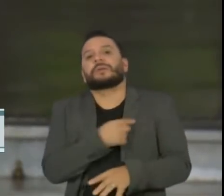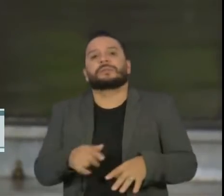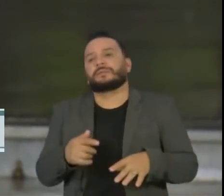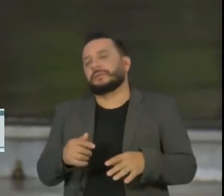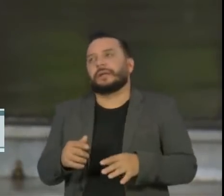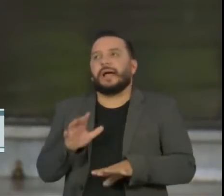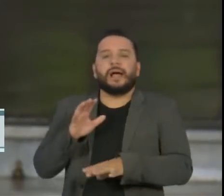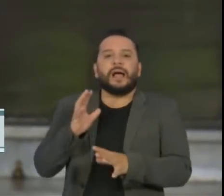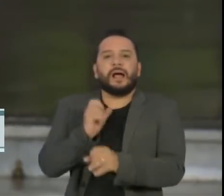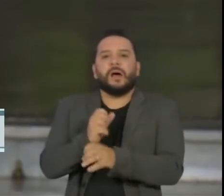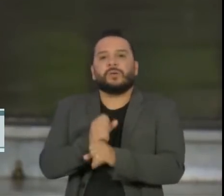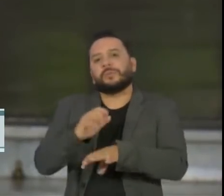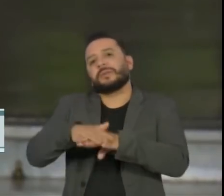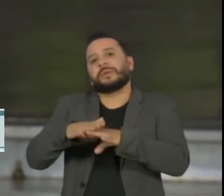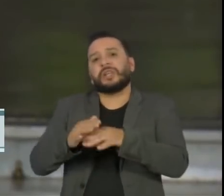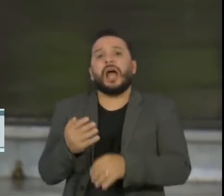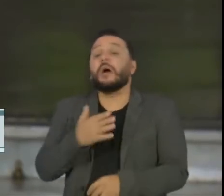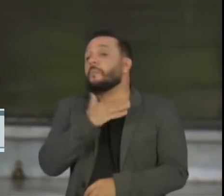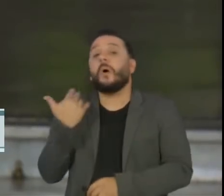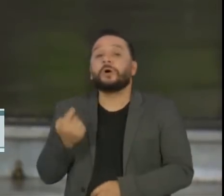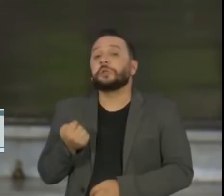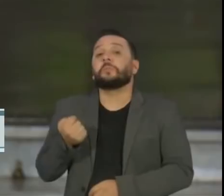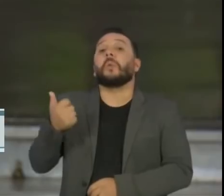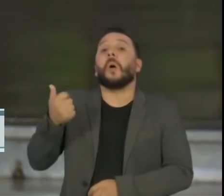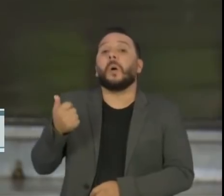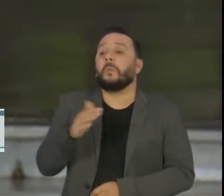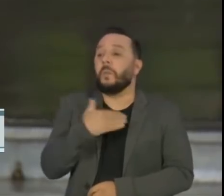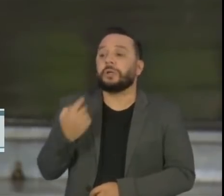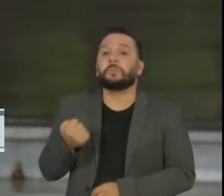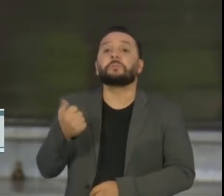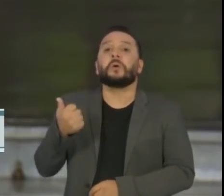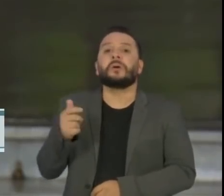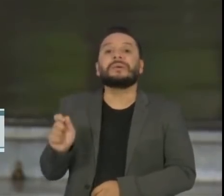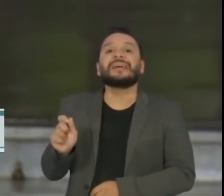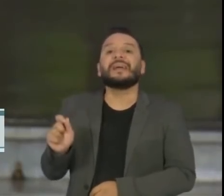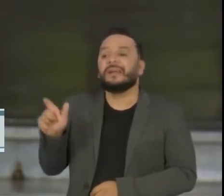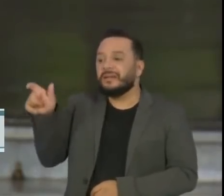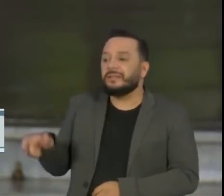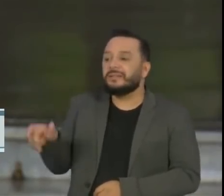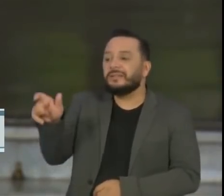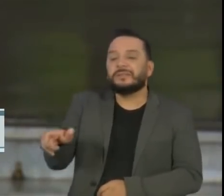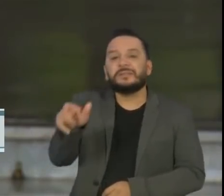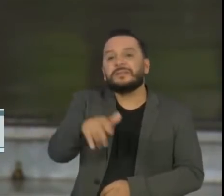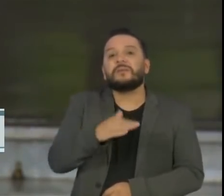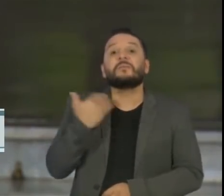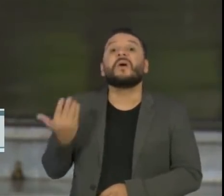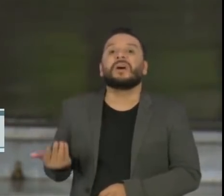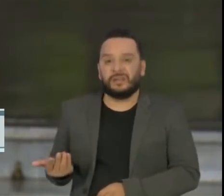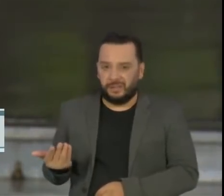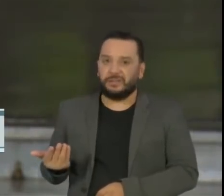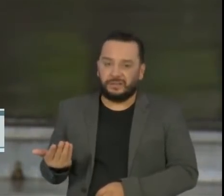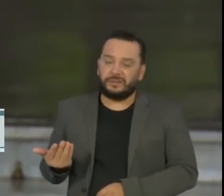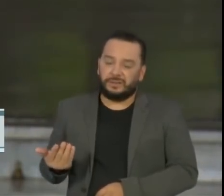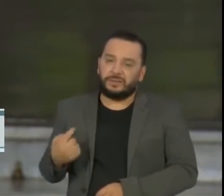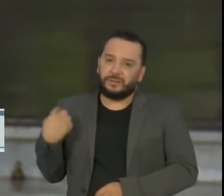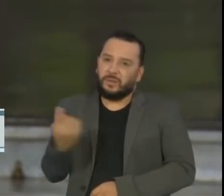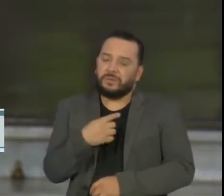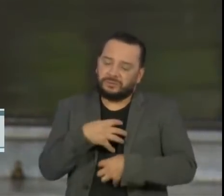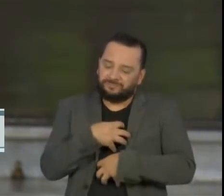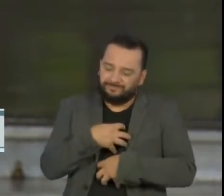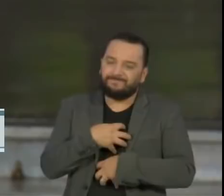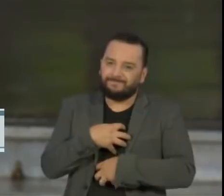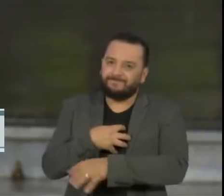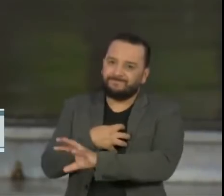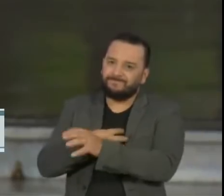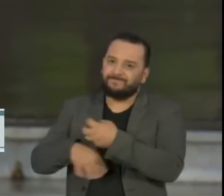está abaixo dos números que a gente tinha projetado, isso é bom. Mas cada vida ali tem um nome e um sobrenome, e cada um de nós precisa fazer a nossa